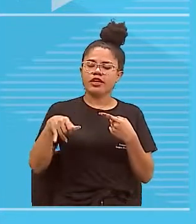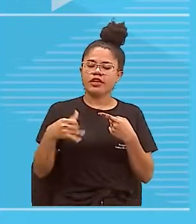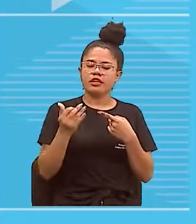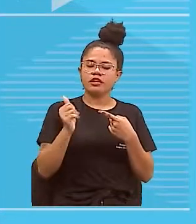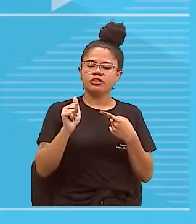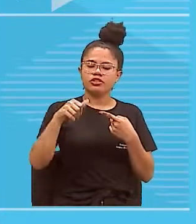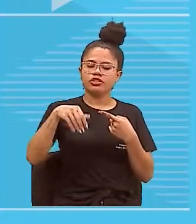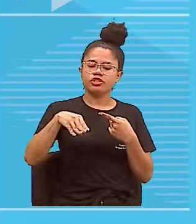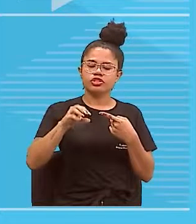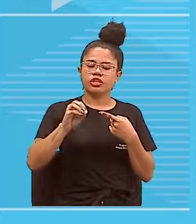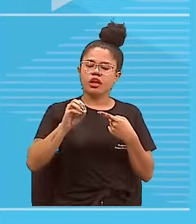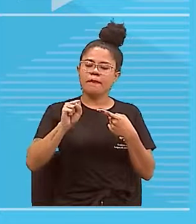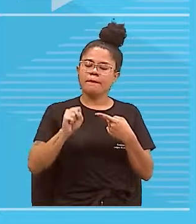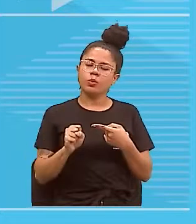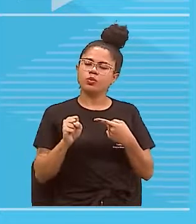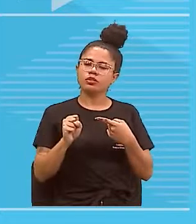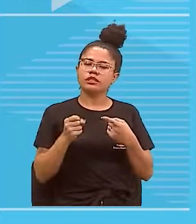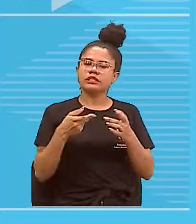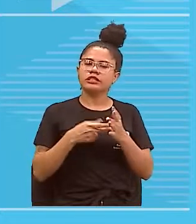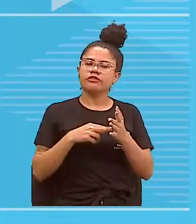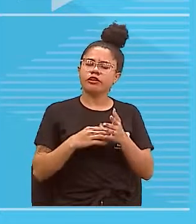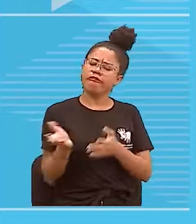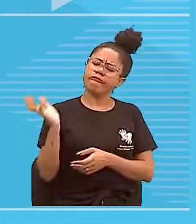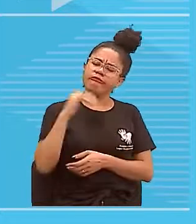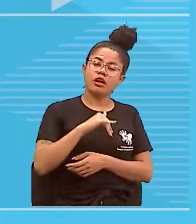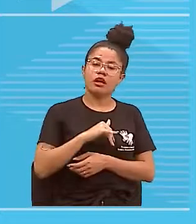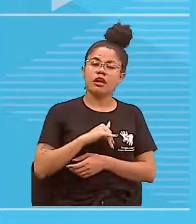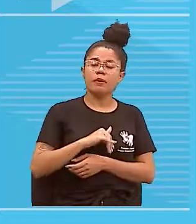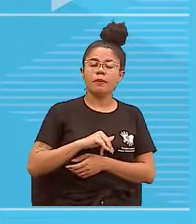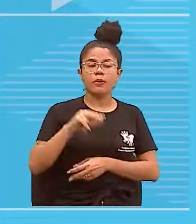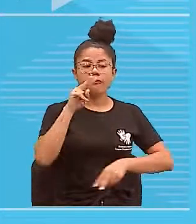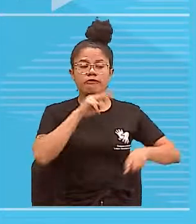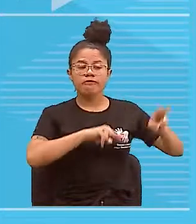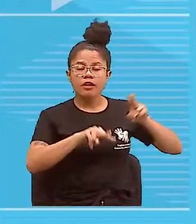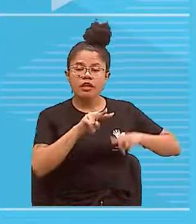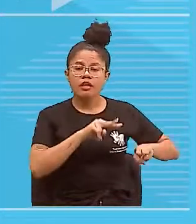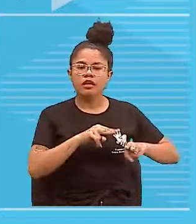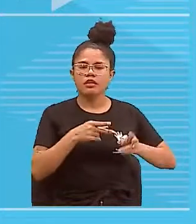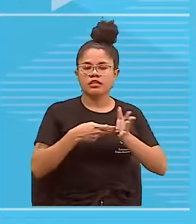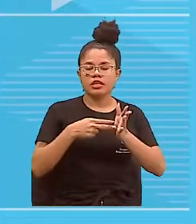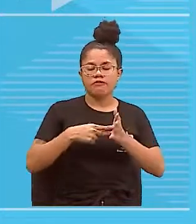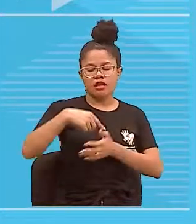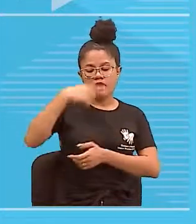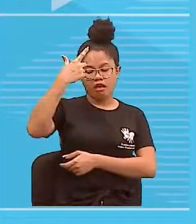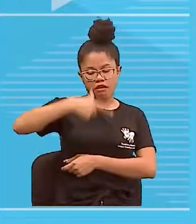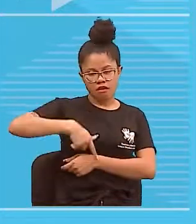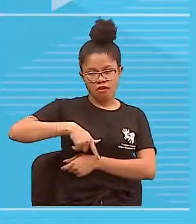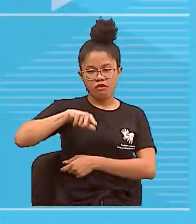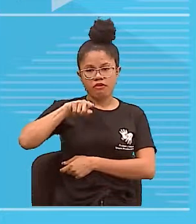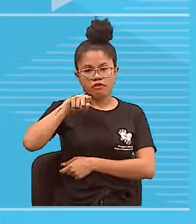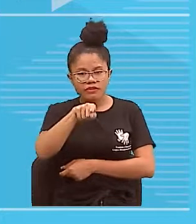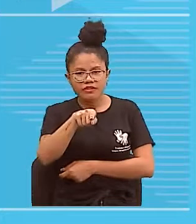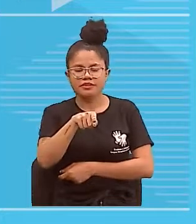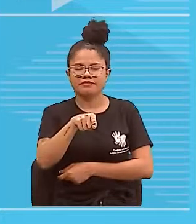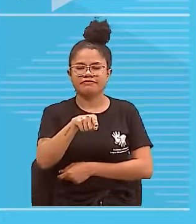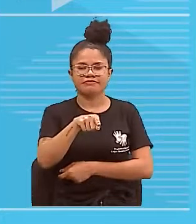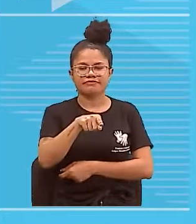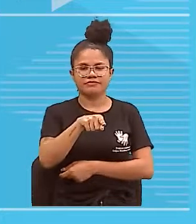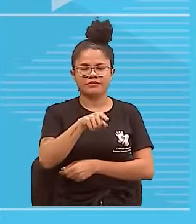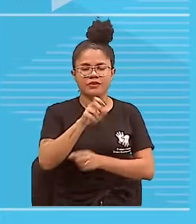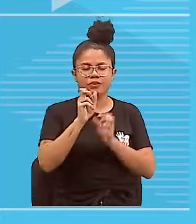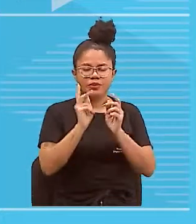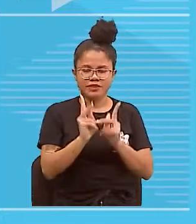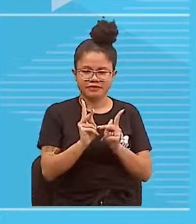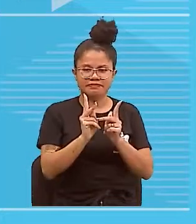vejamos vejamos quem vocês e eu eu me incluo